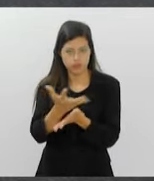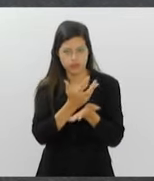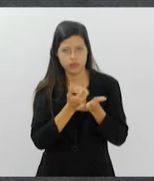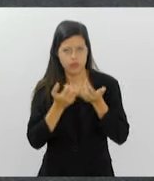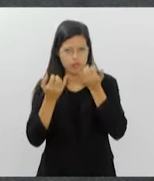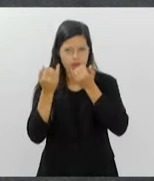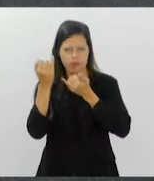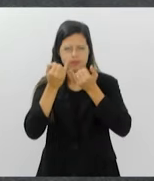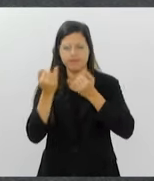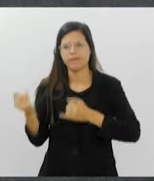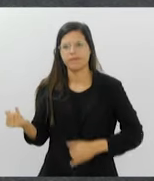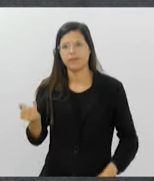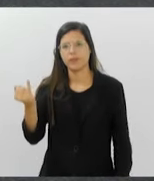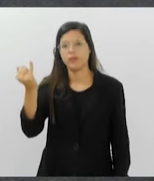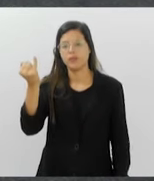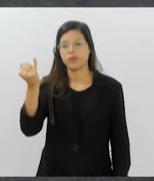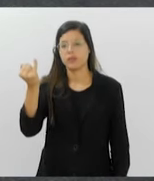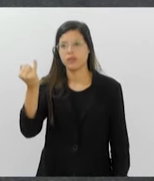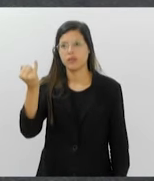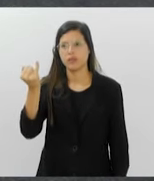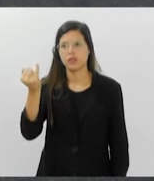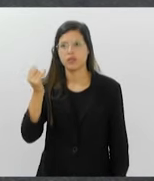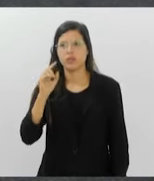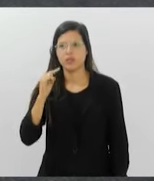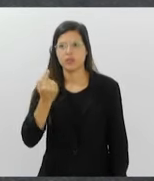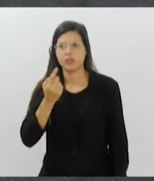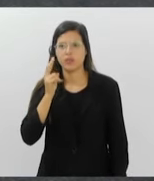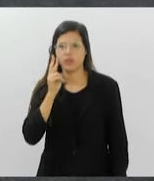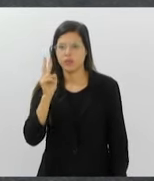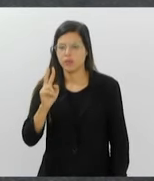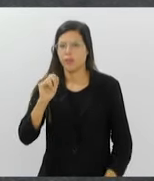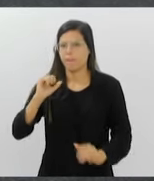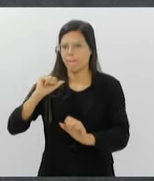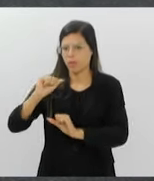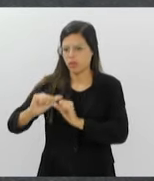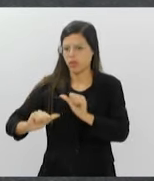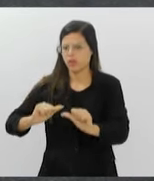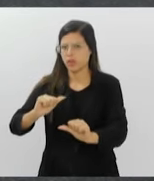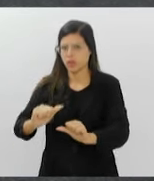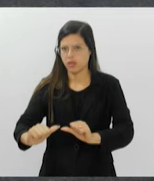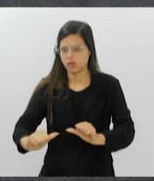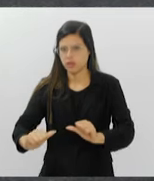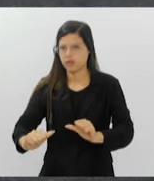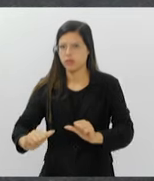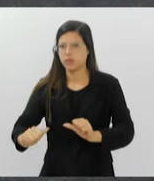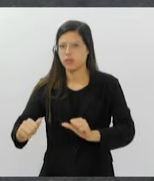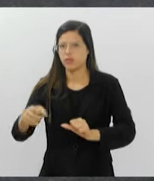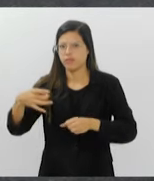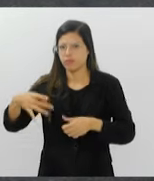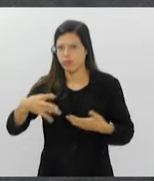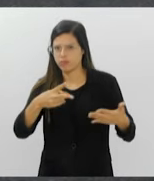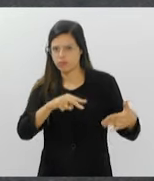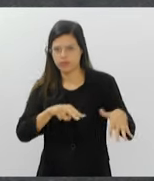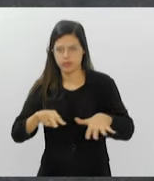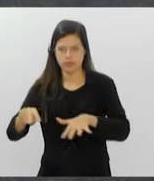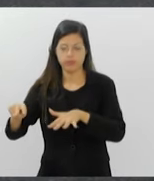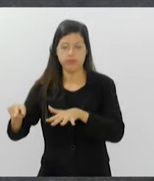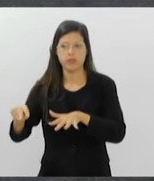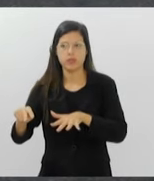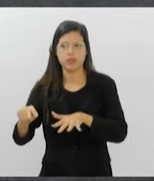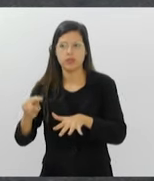muito importante, que recentemente nós vimos ser atualizado, não é, essa, na última semana,